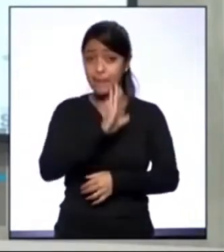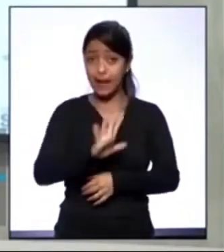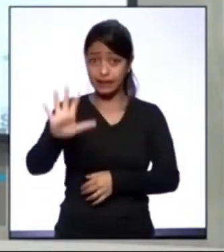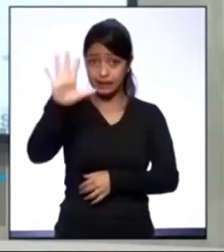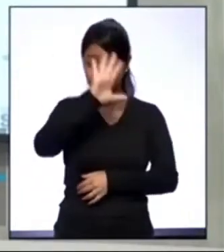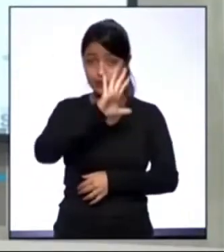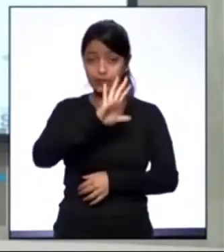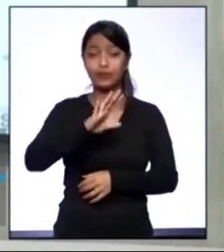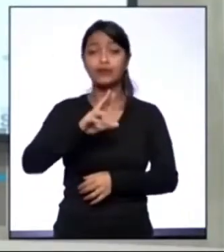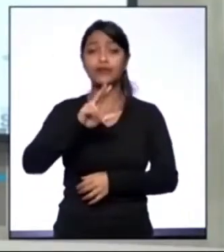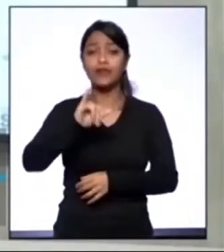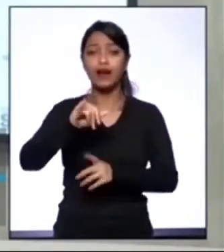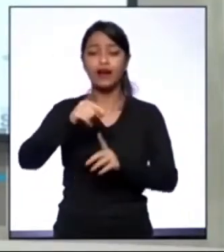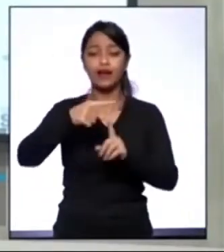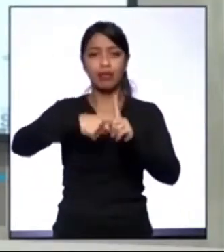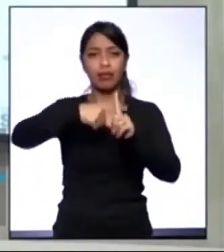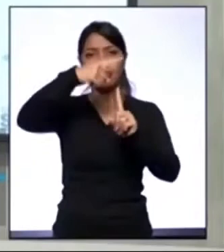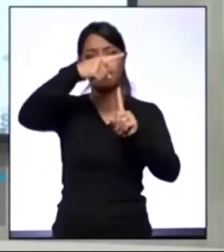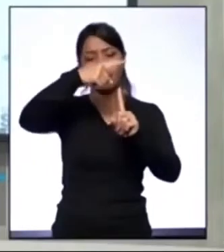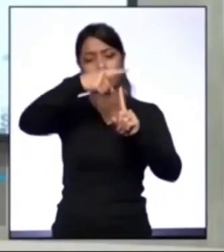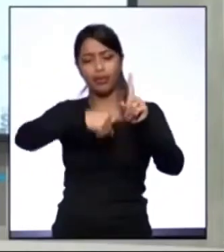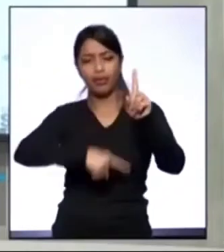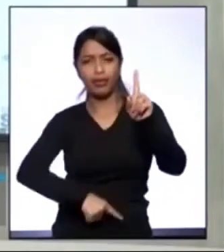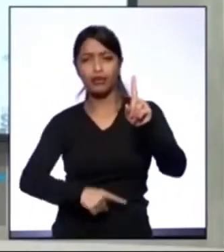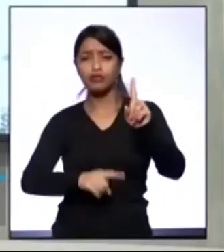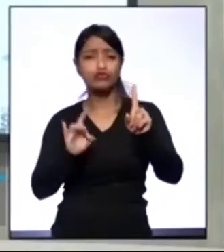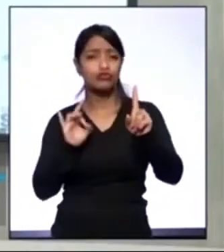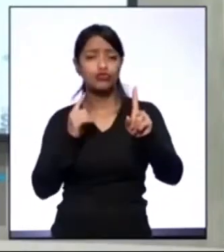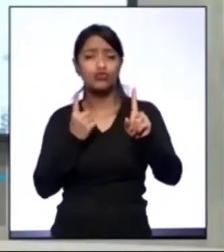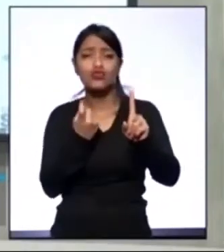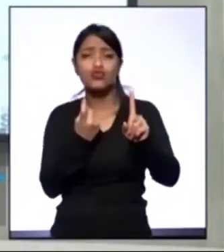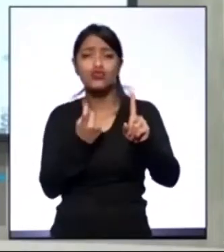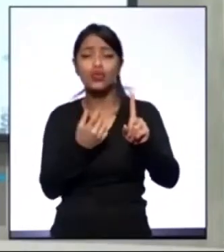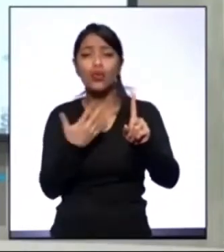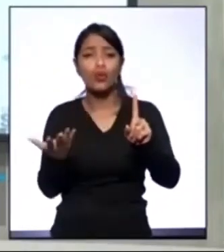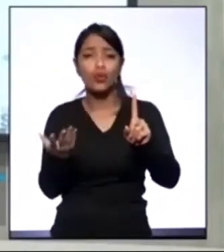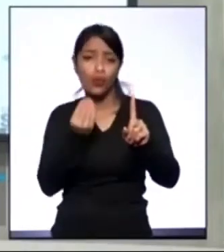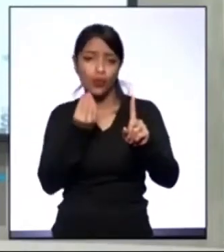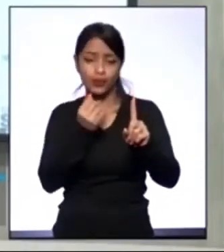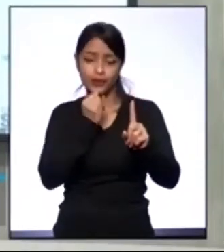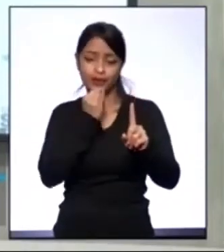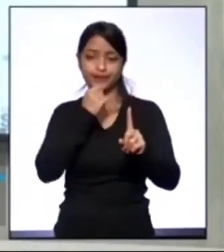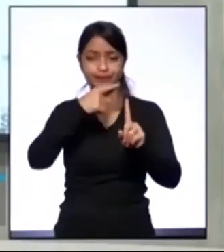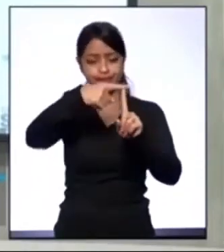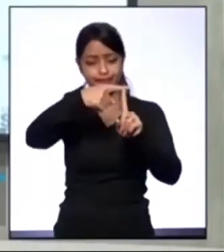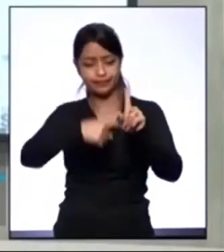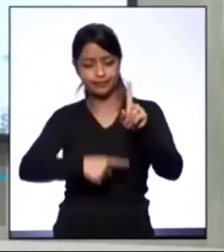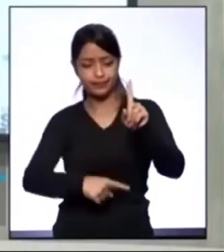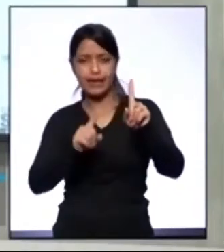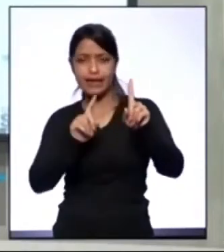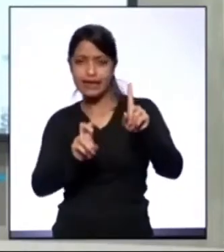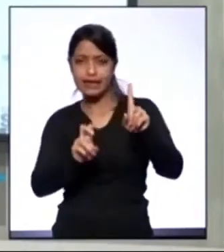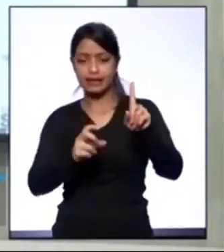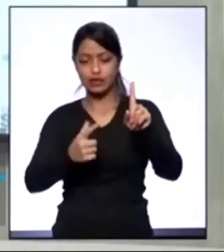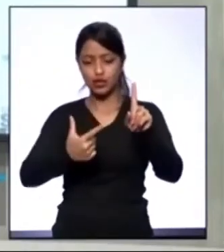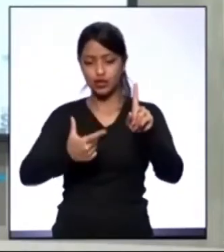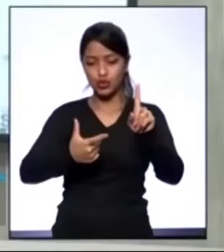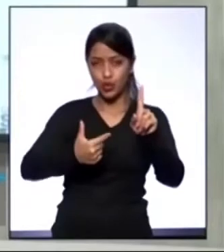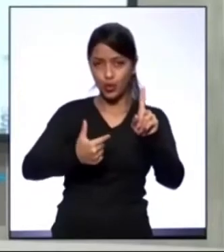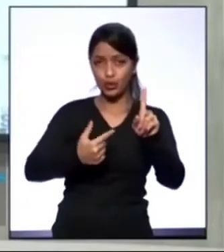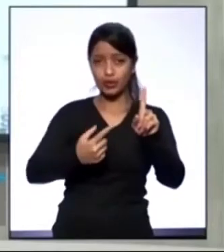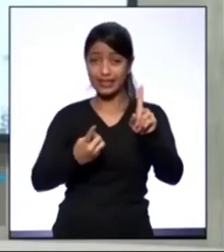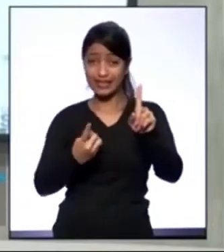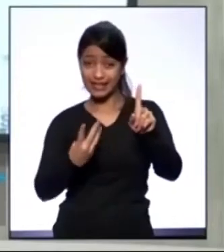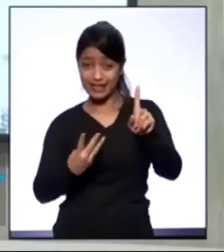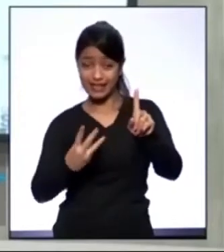de temperatura. Quando a temperatura se aproxima lá 15, 12, 13, 10 graus, eu tenho a atuação da massa